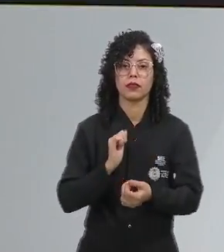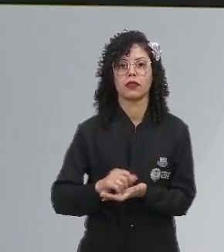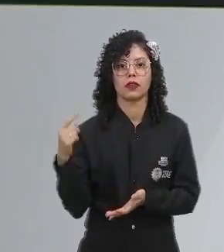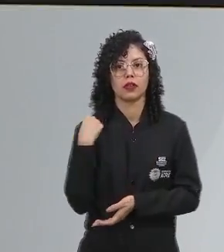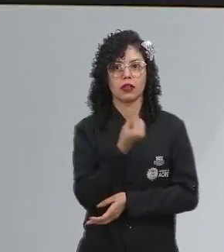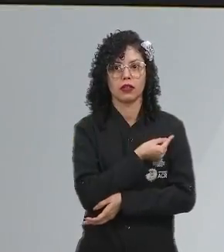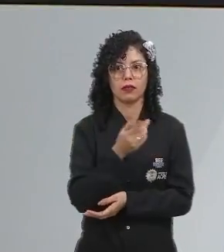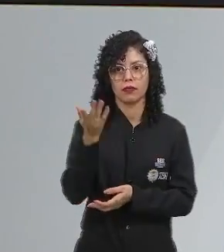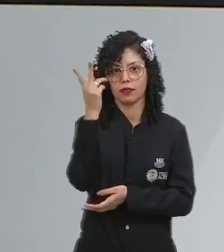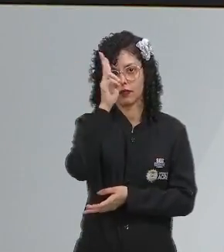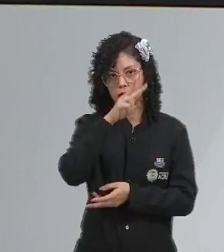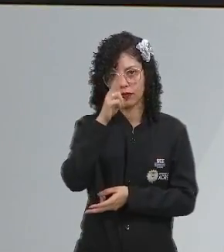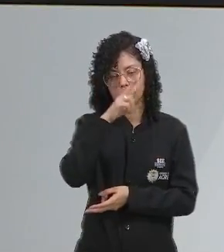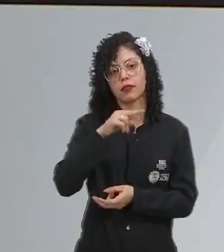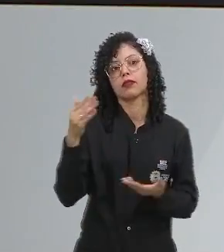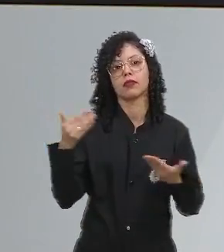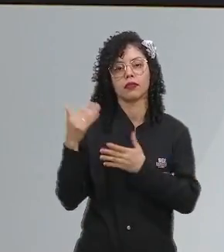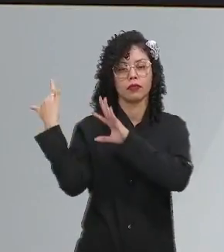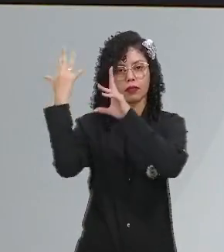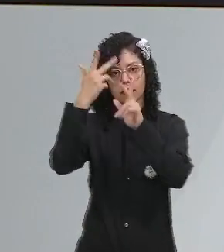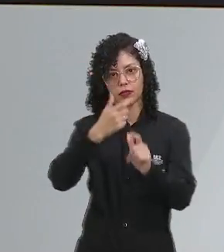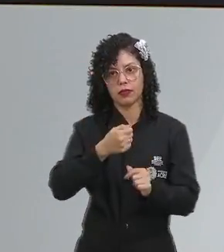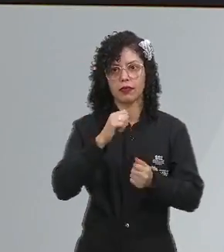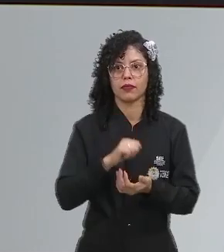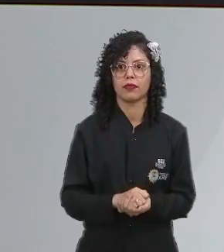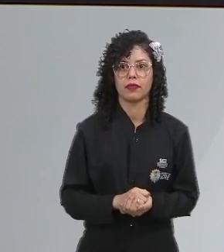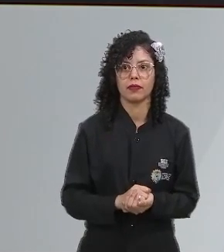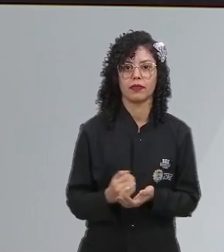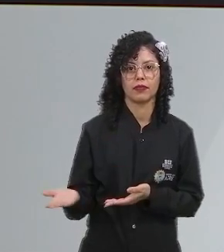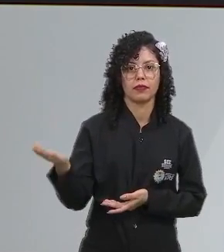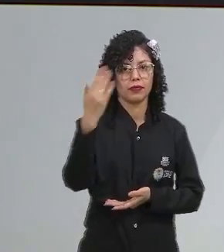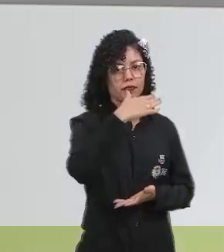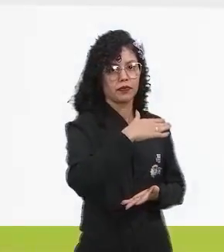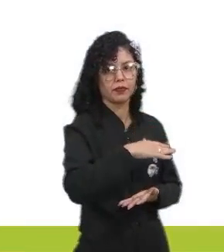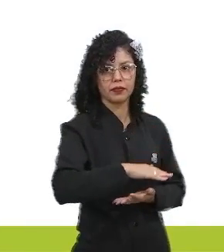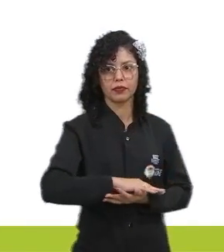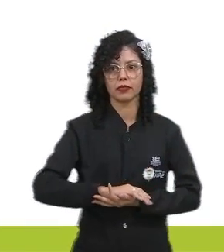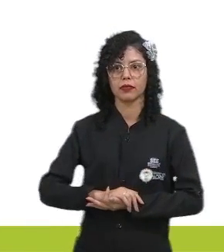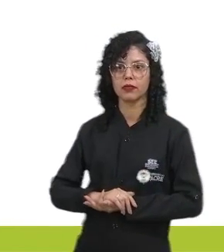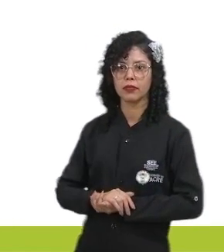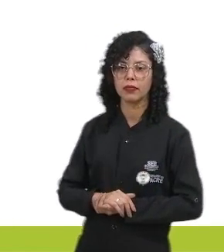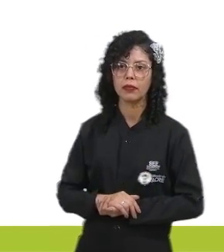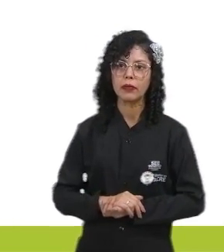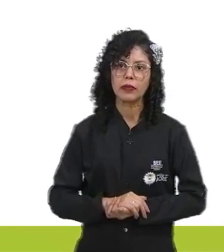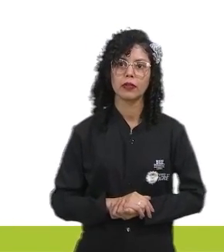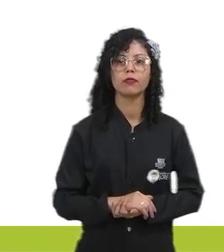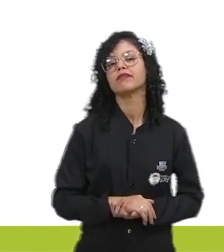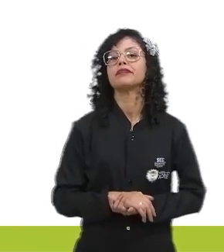nós vamos relembrar hoje. Vem comigo então para fazer essa viagem?